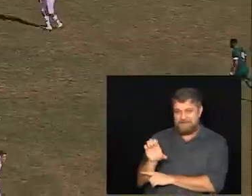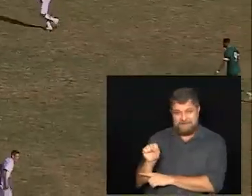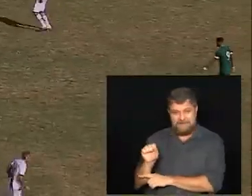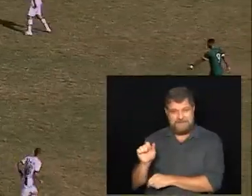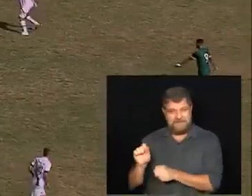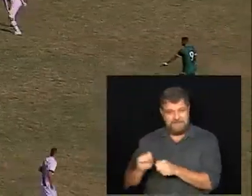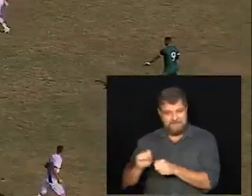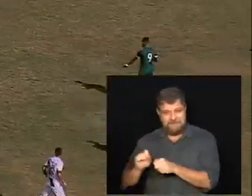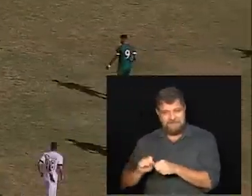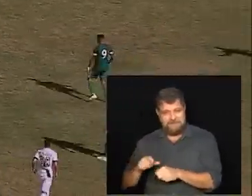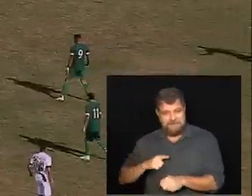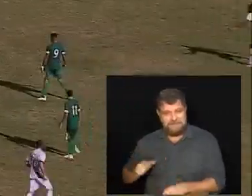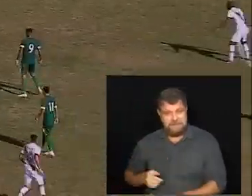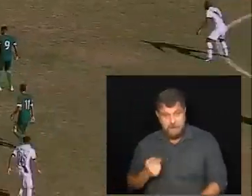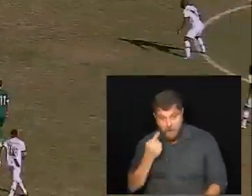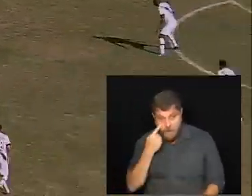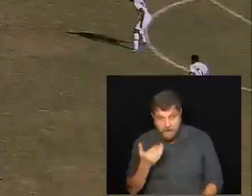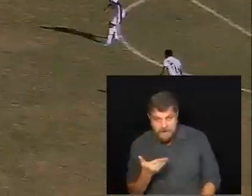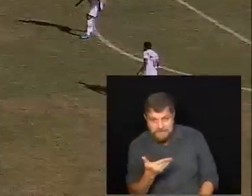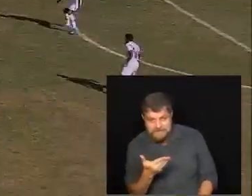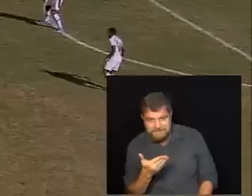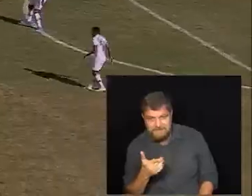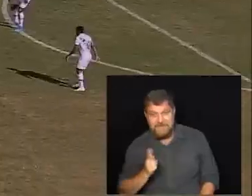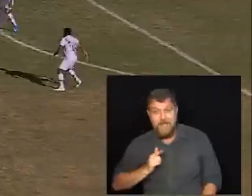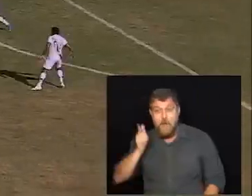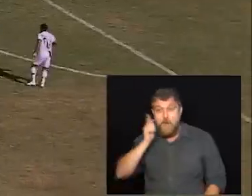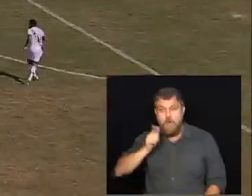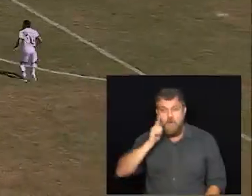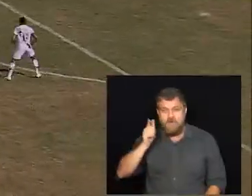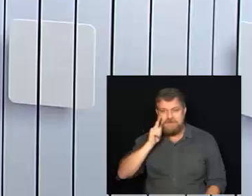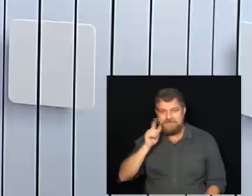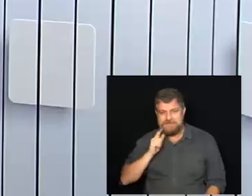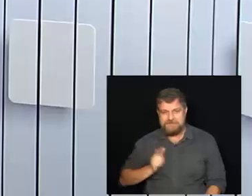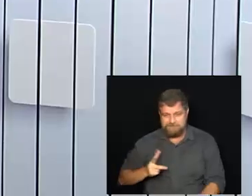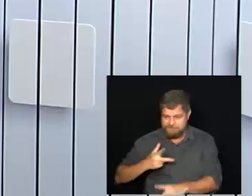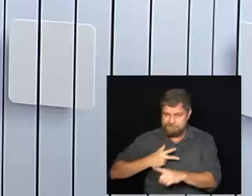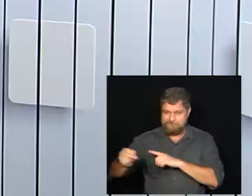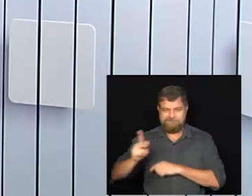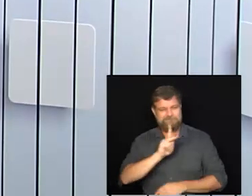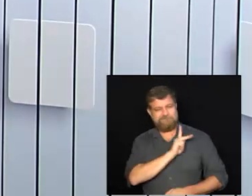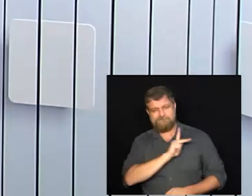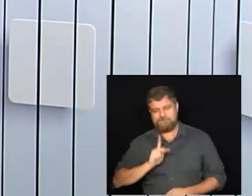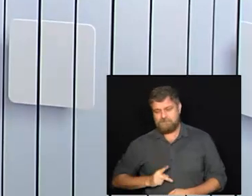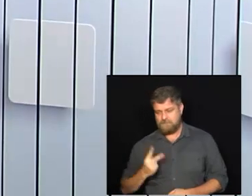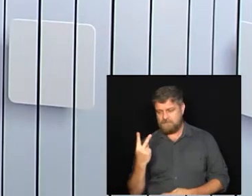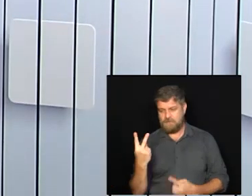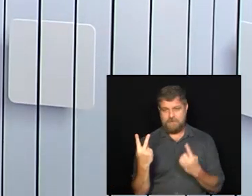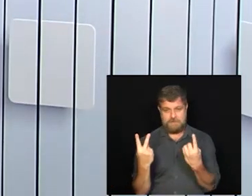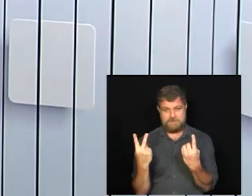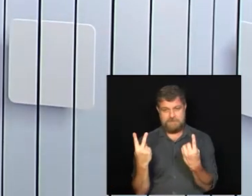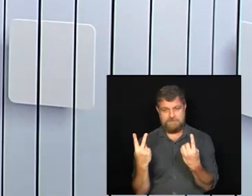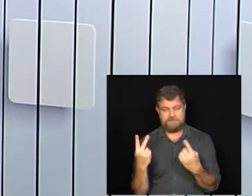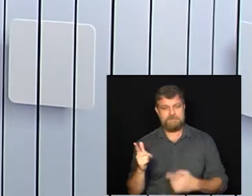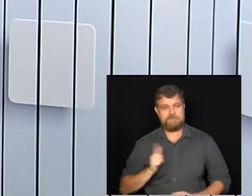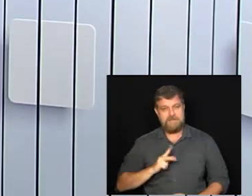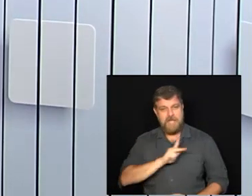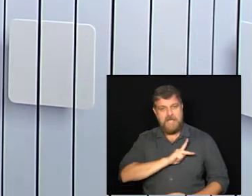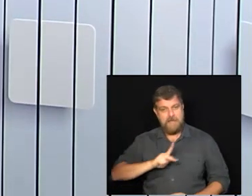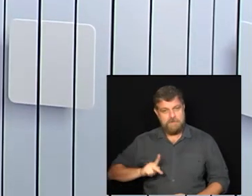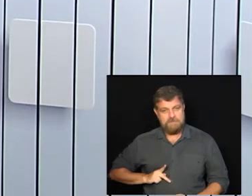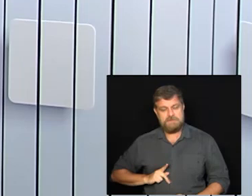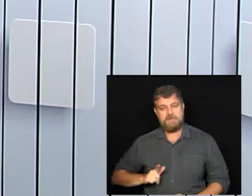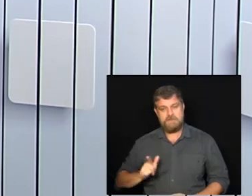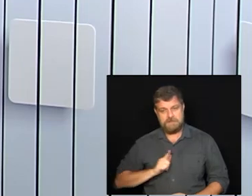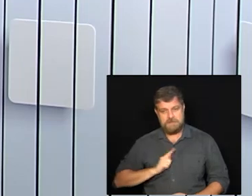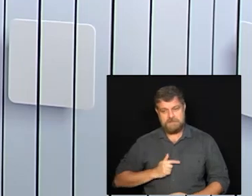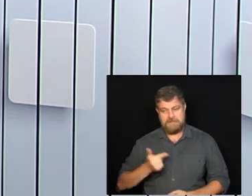perna esquerda, uma bola colocada que garantiu a classificação. A Macaca 2-1 de virada. A Ponte Preta está